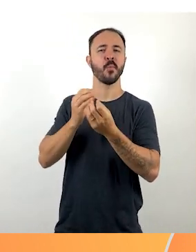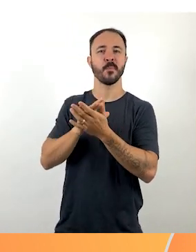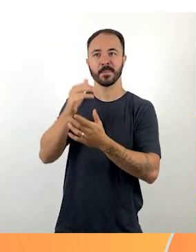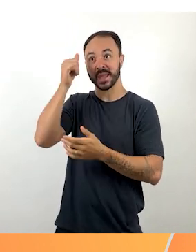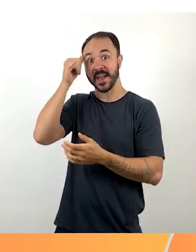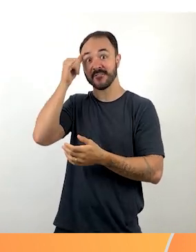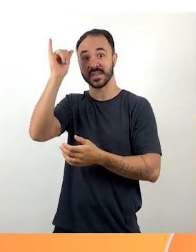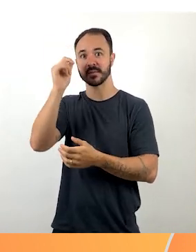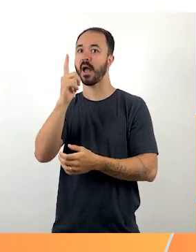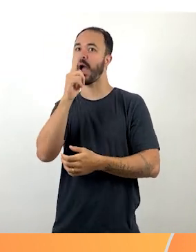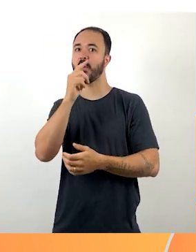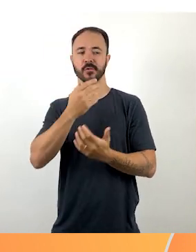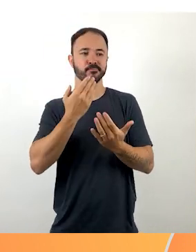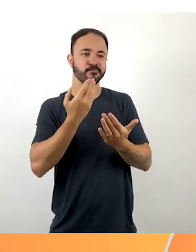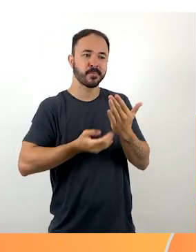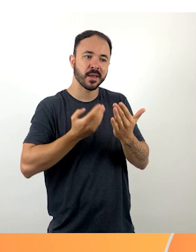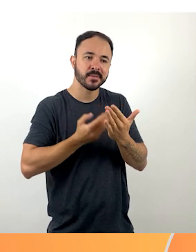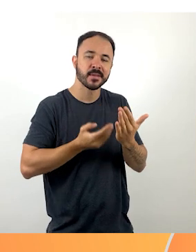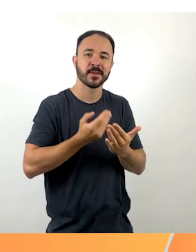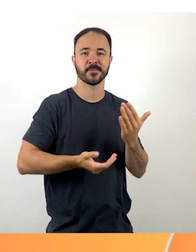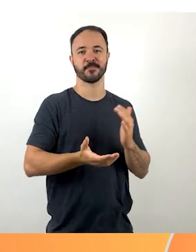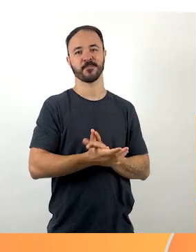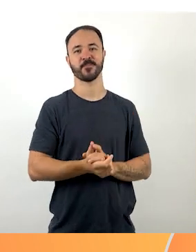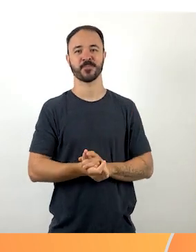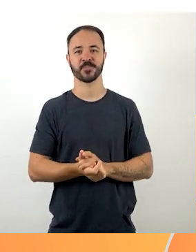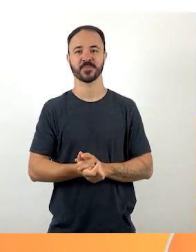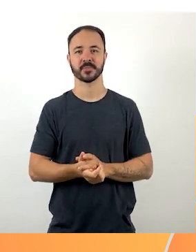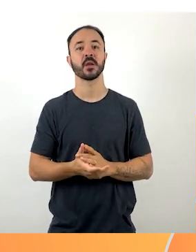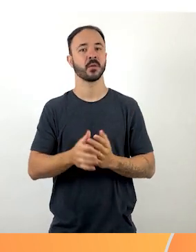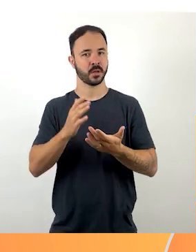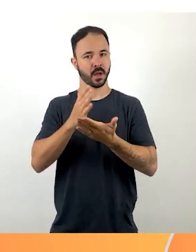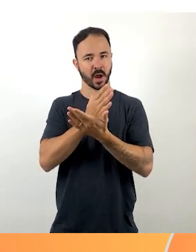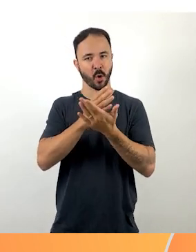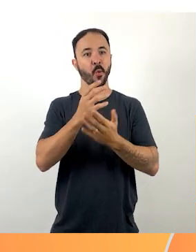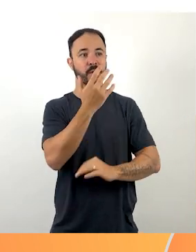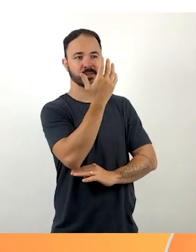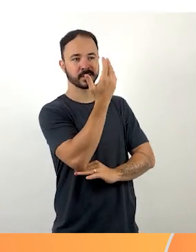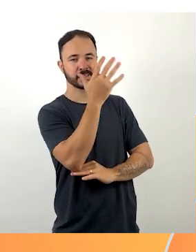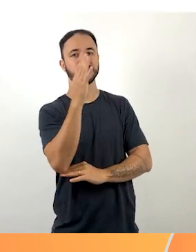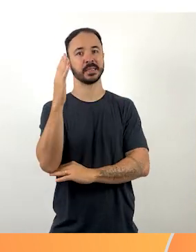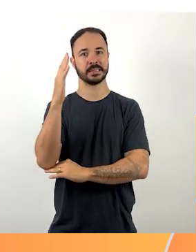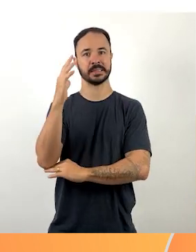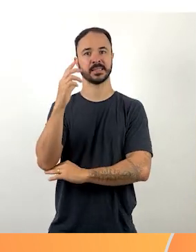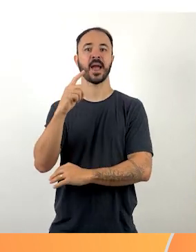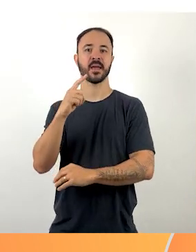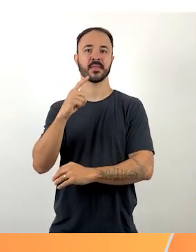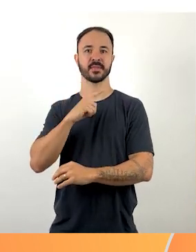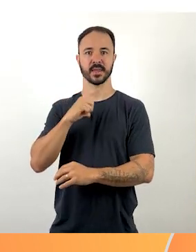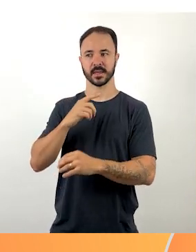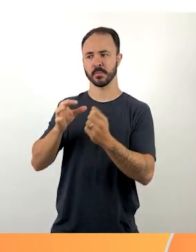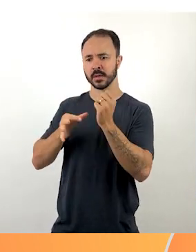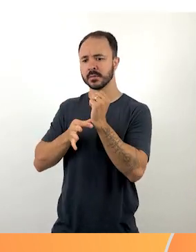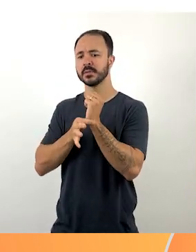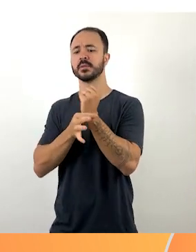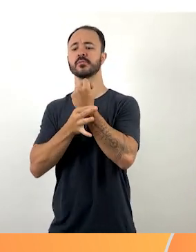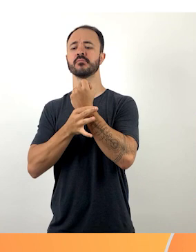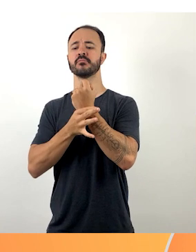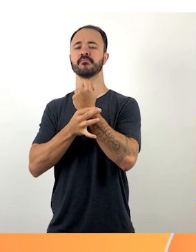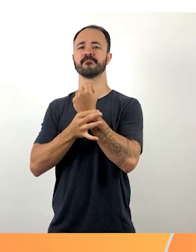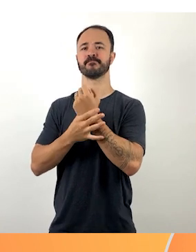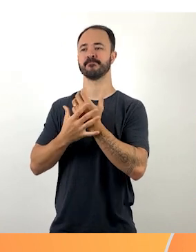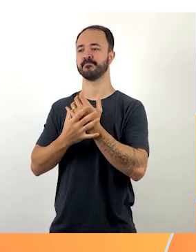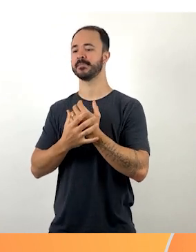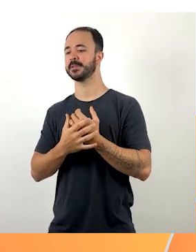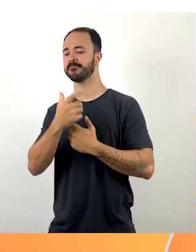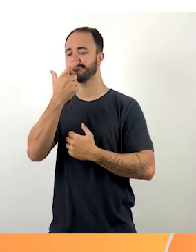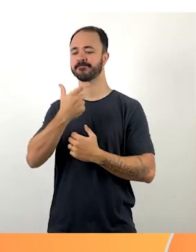planta. Algumas plantas possuem essa projeção totalmente desenvolvida para a defesa. Então aqui nós